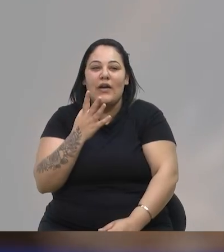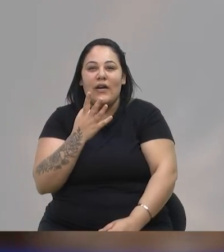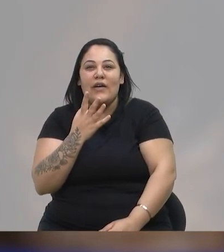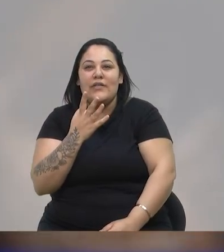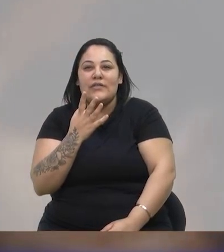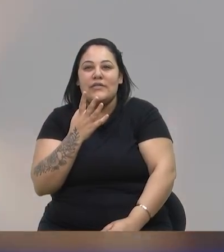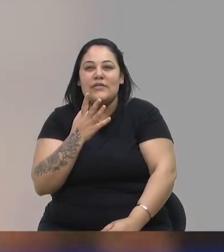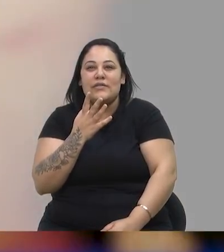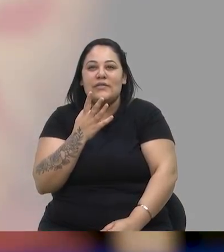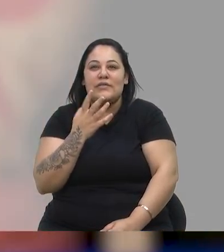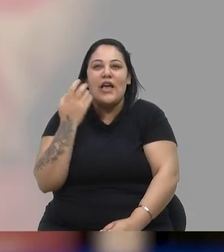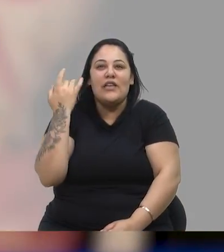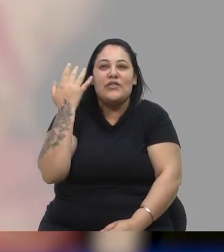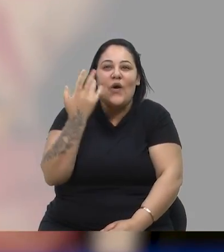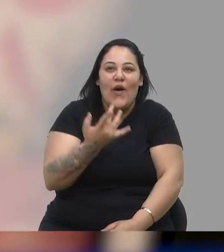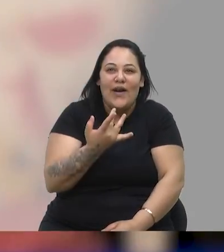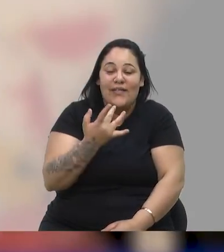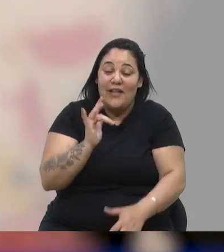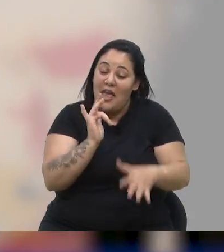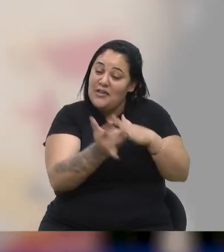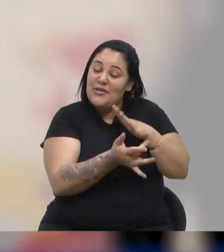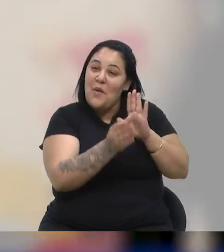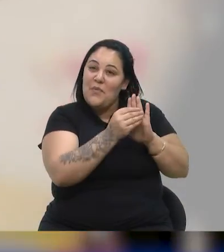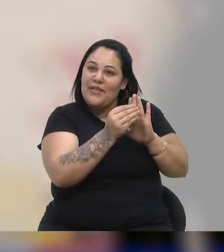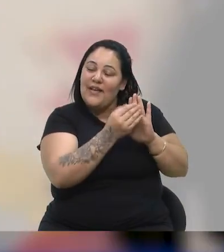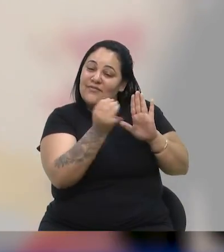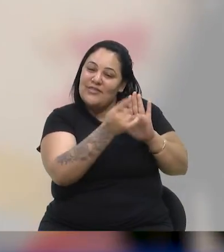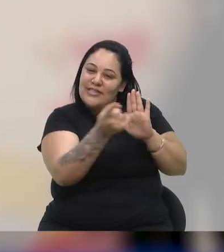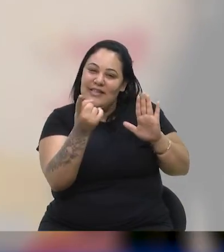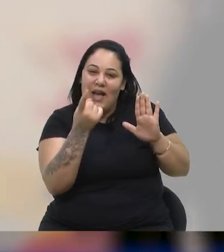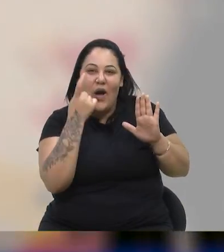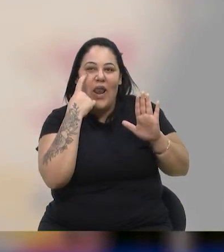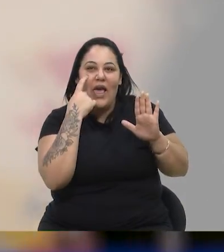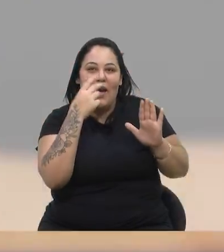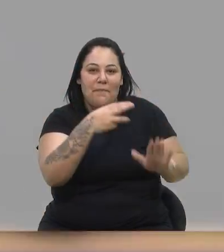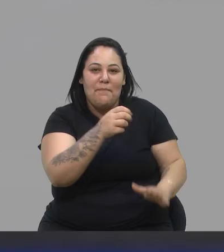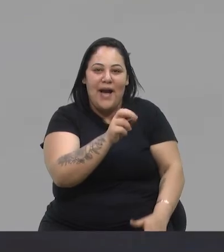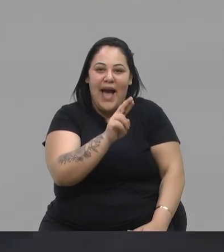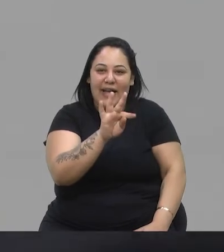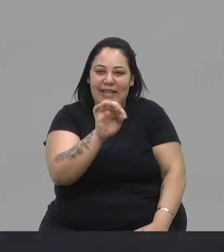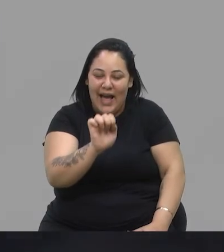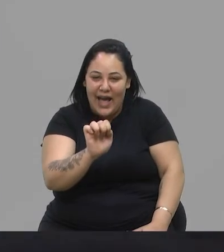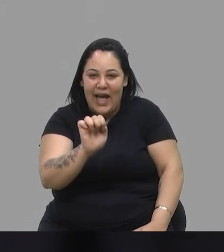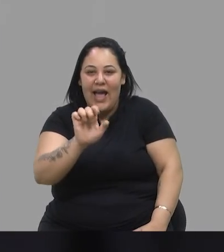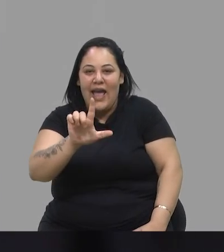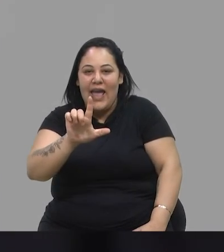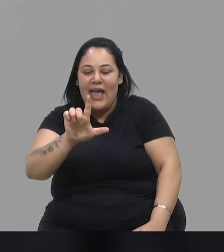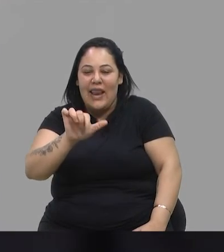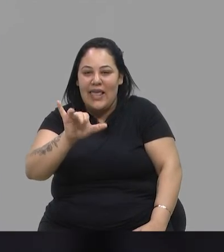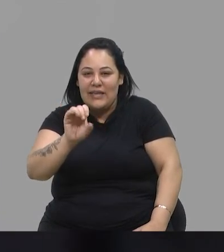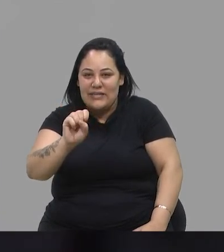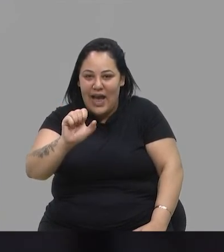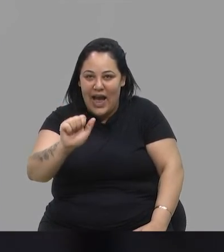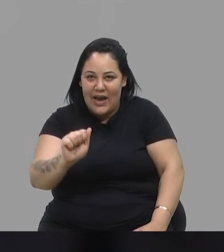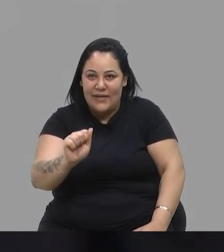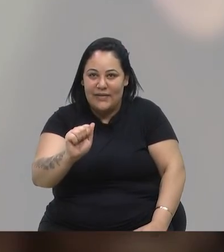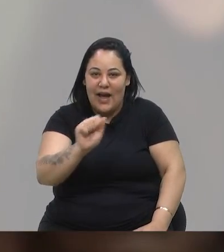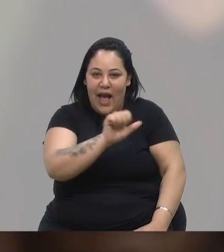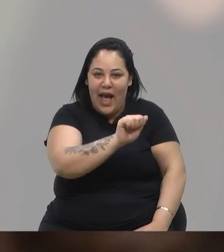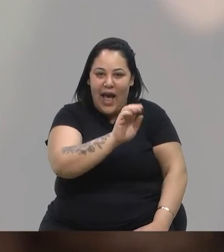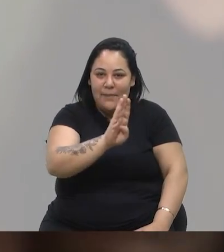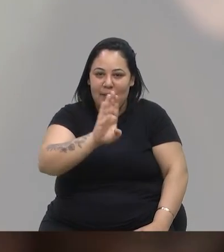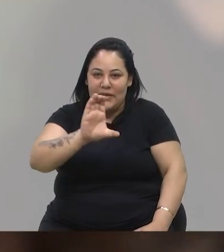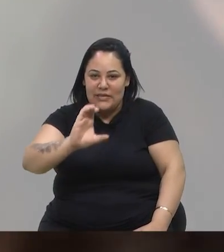menina frente ao que está acontecendo na história. E ela no fim está nas redes sociais, se quiserem olhar, é Marta Elisa Eberle